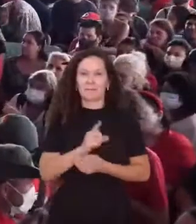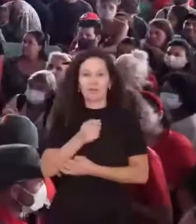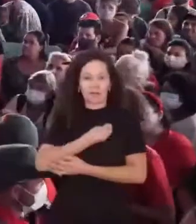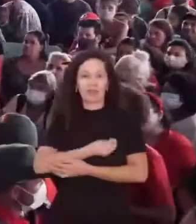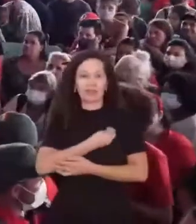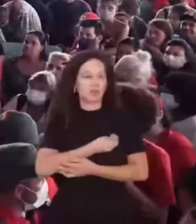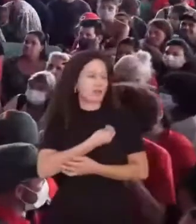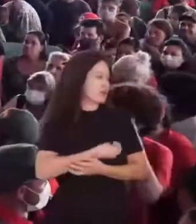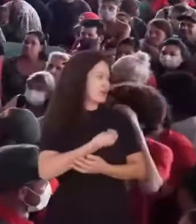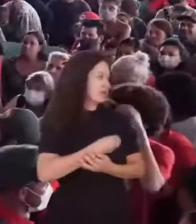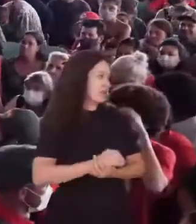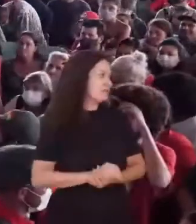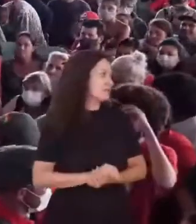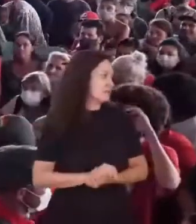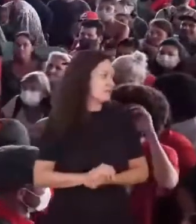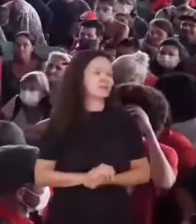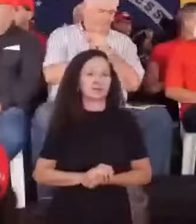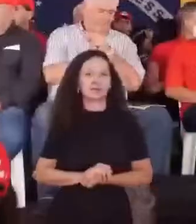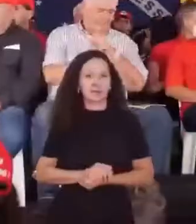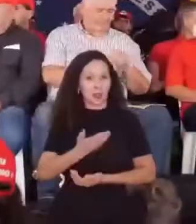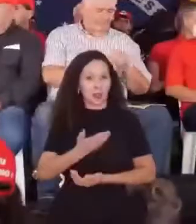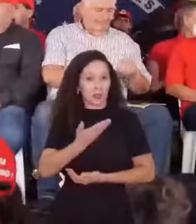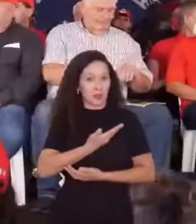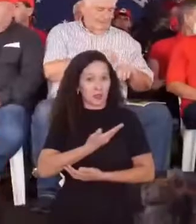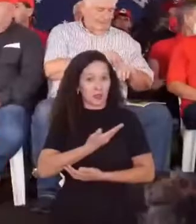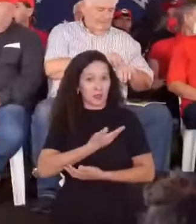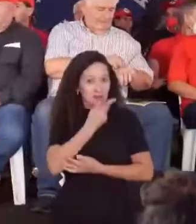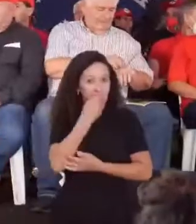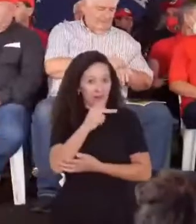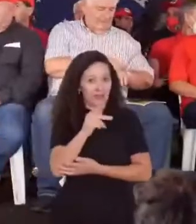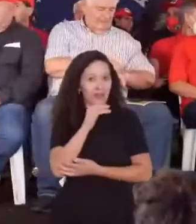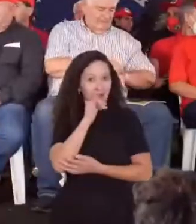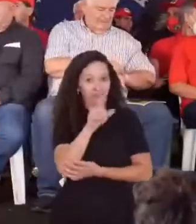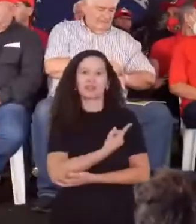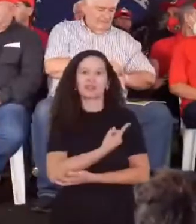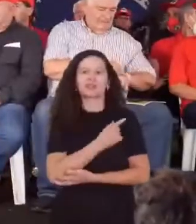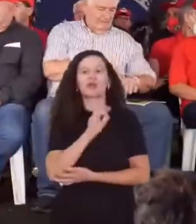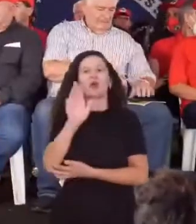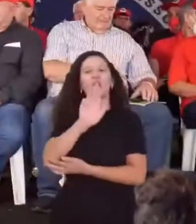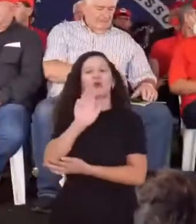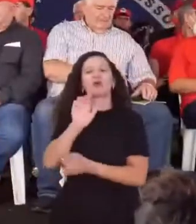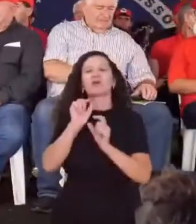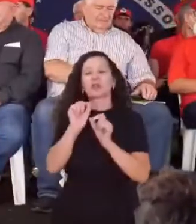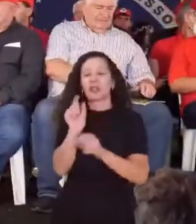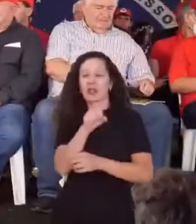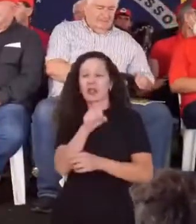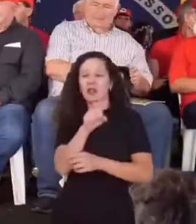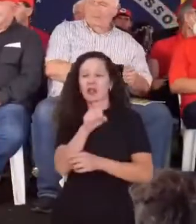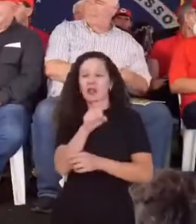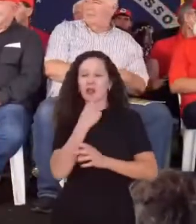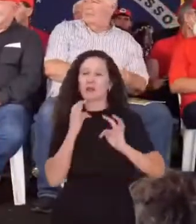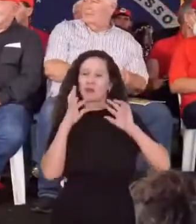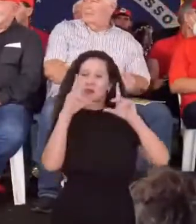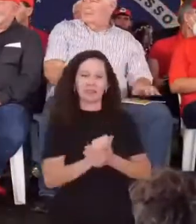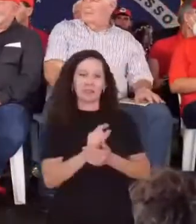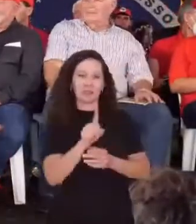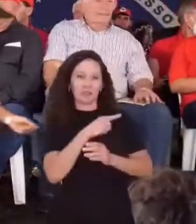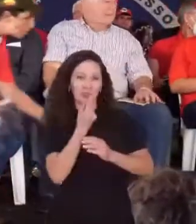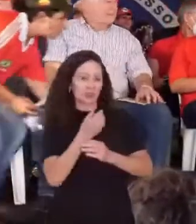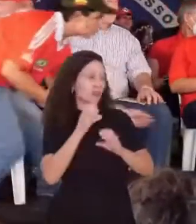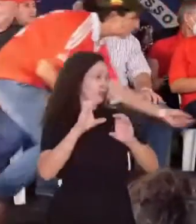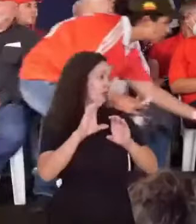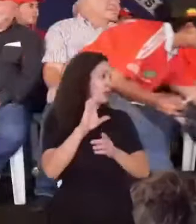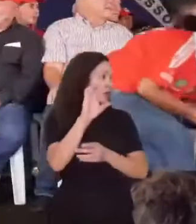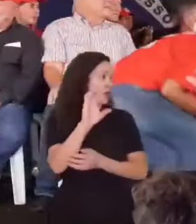e os colegas dele diziam para nós, Lula, nós tudo catolicão. E eles diziam, olha